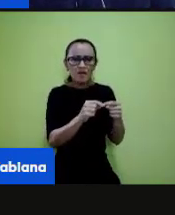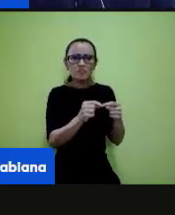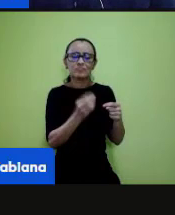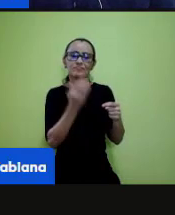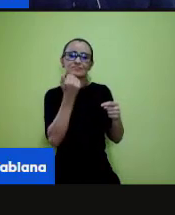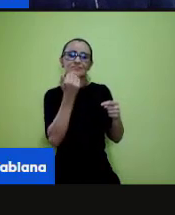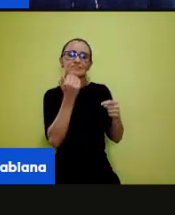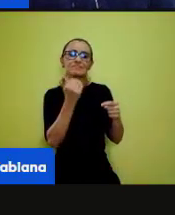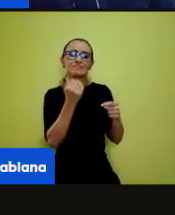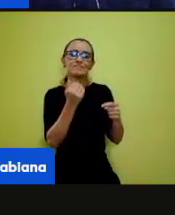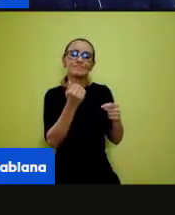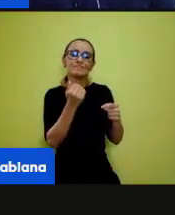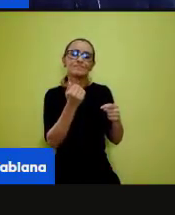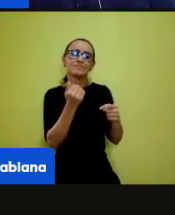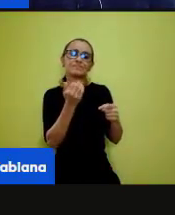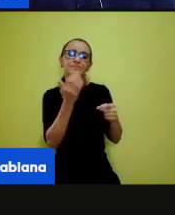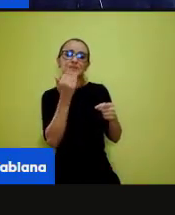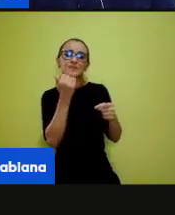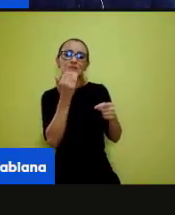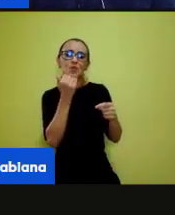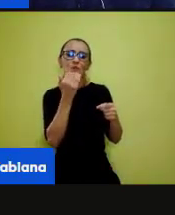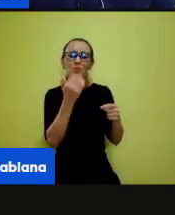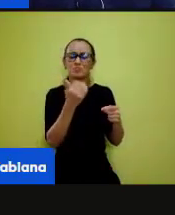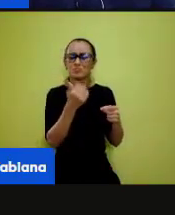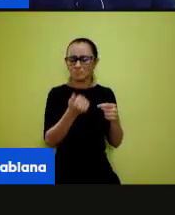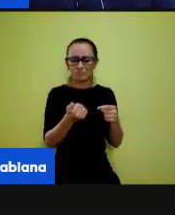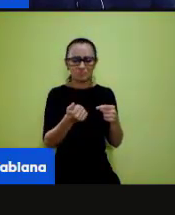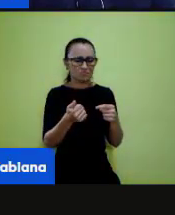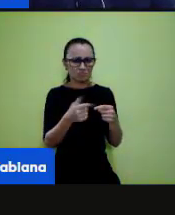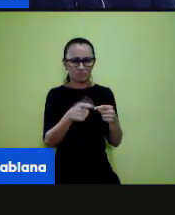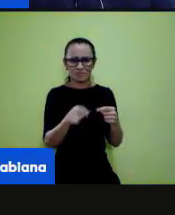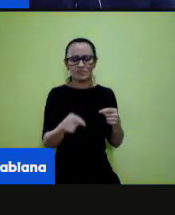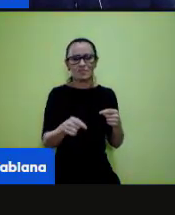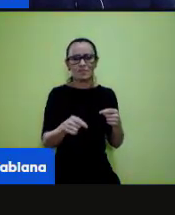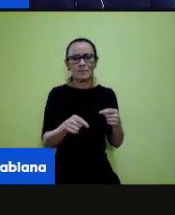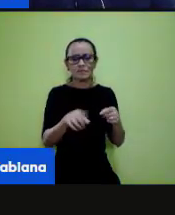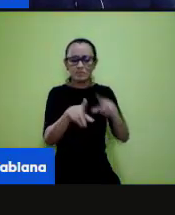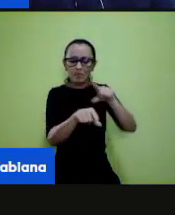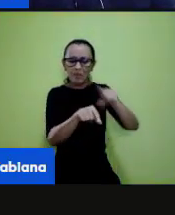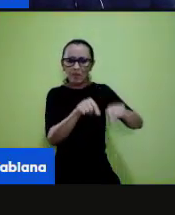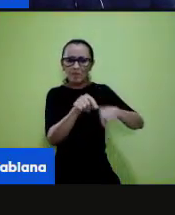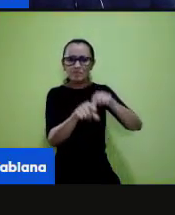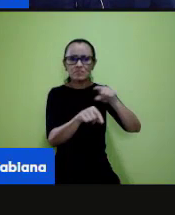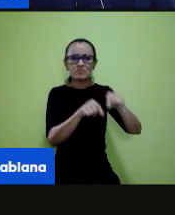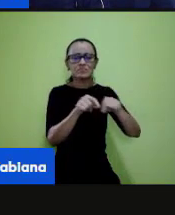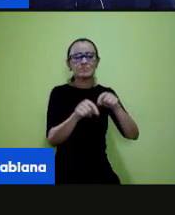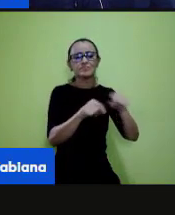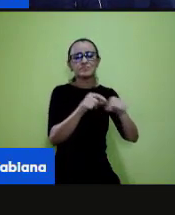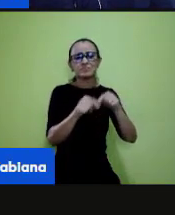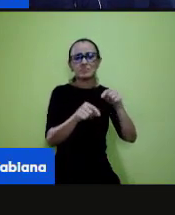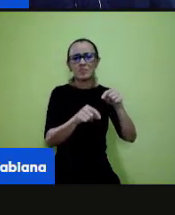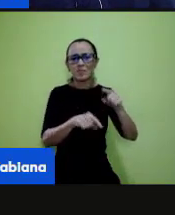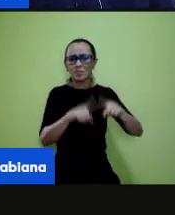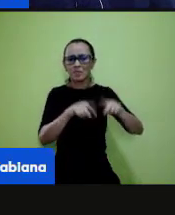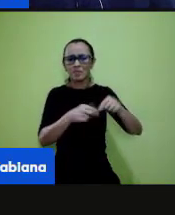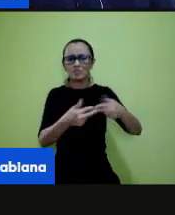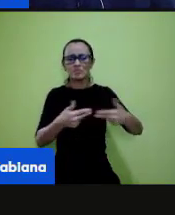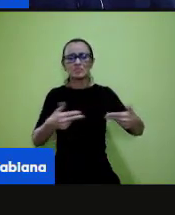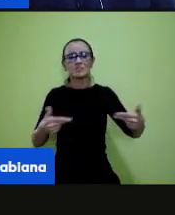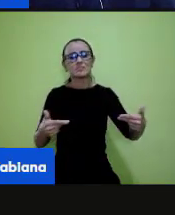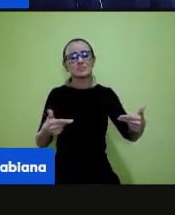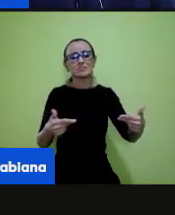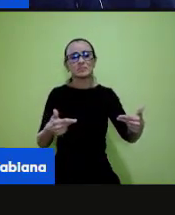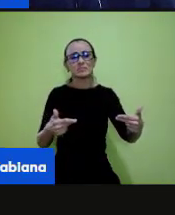detritívoras, elas se alimentam de detritos, matéria orgânica, e essas larvas elas se alimentam embaixo e sobem para